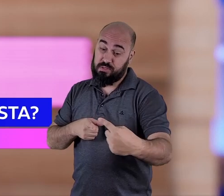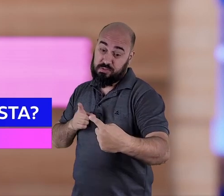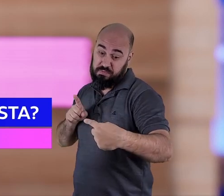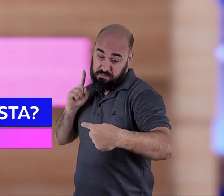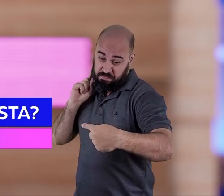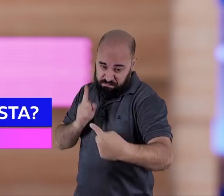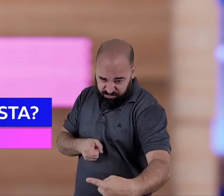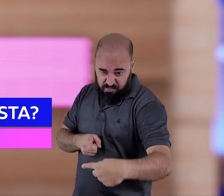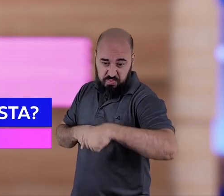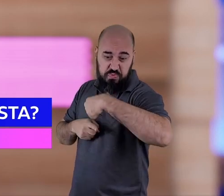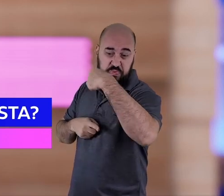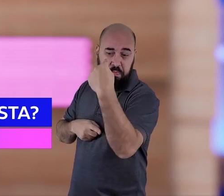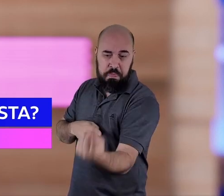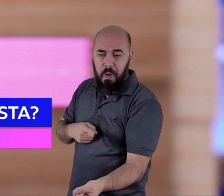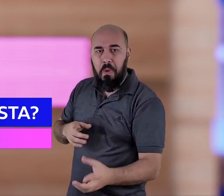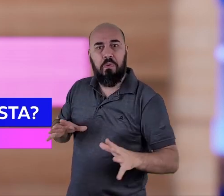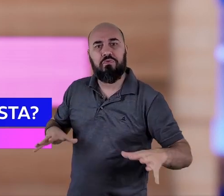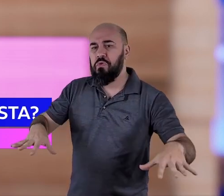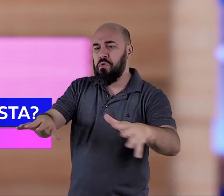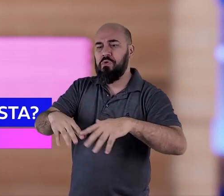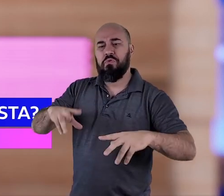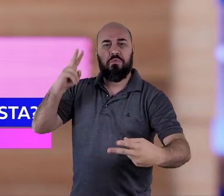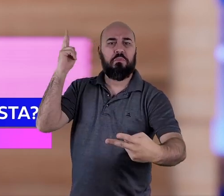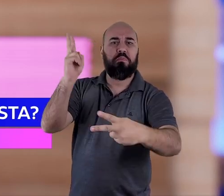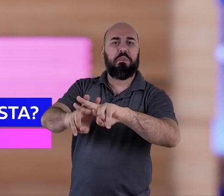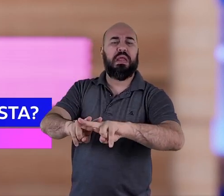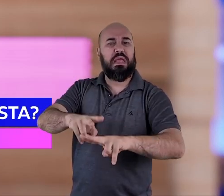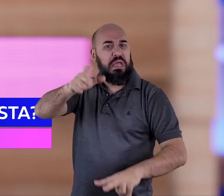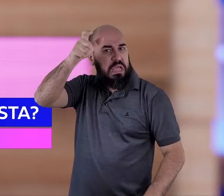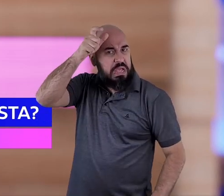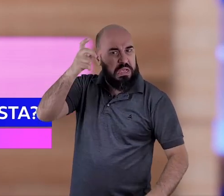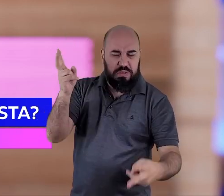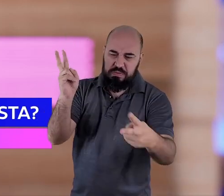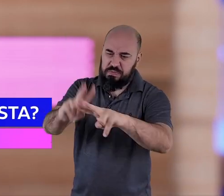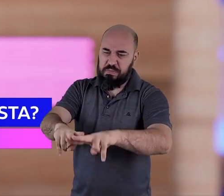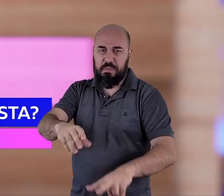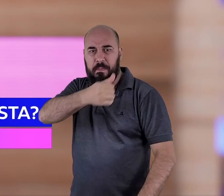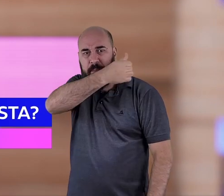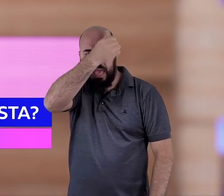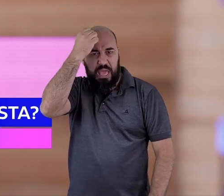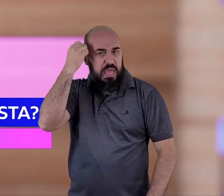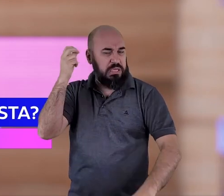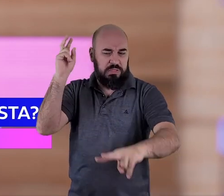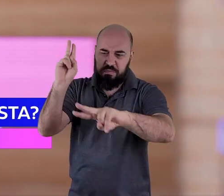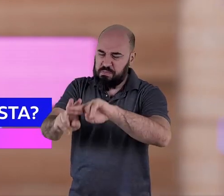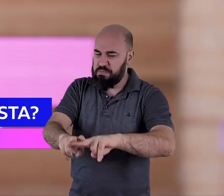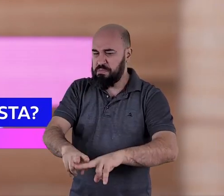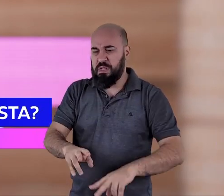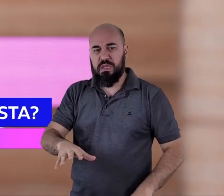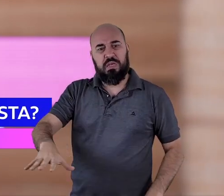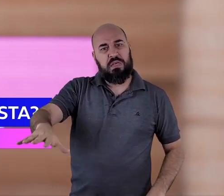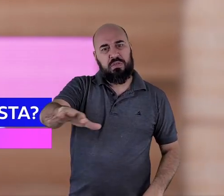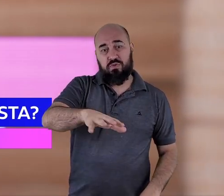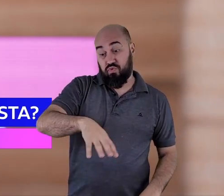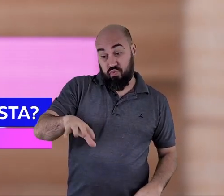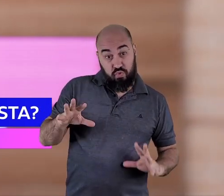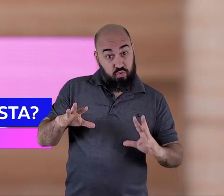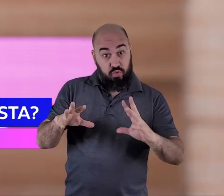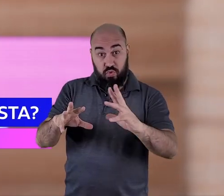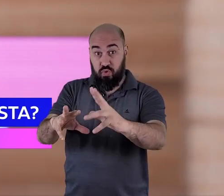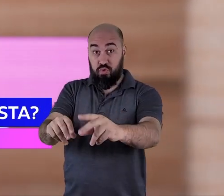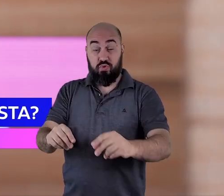e com ela foi preso o falso profeta, que com os sinais feitos diante da besta seduziu aqueles